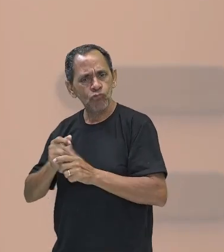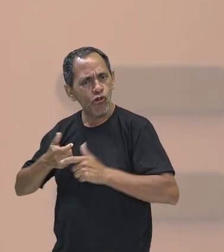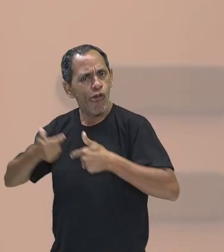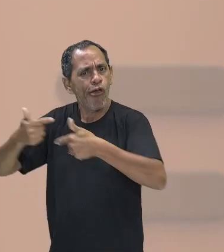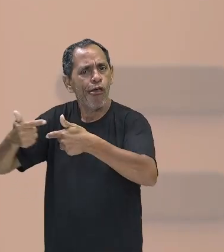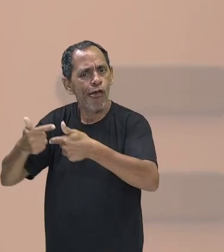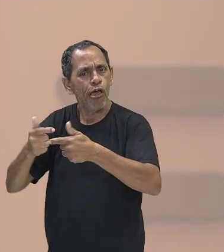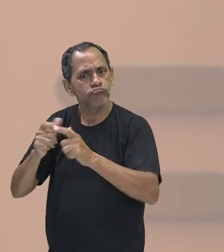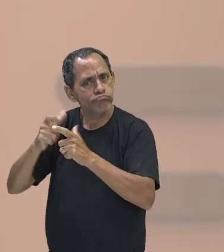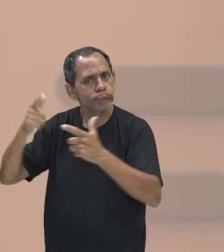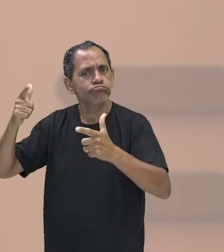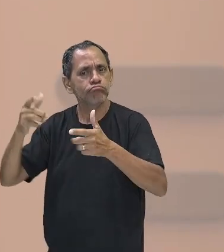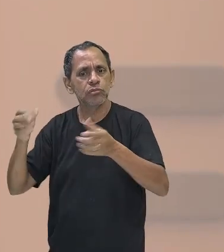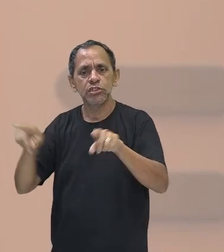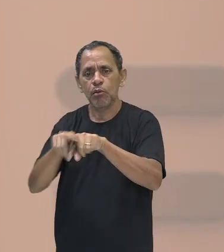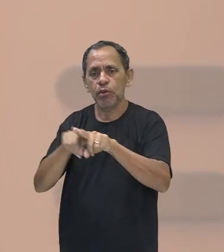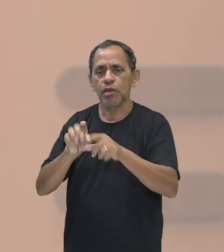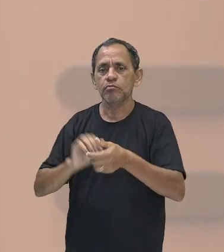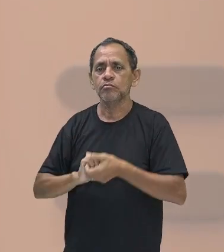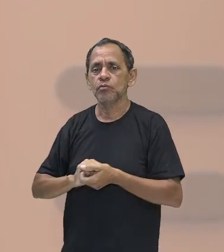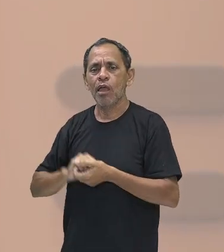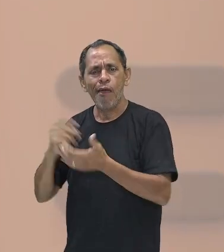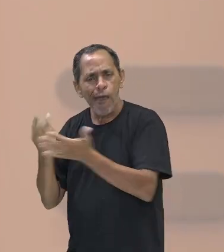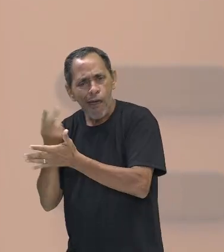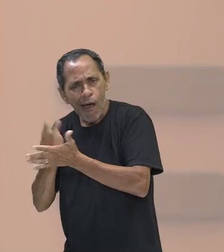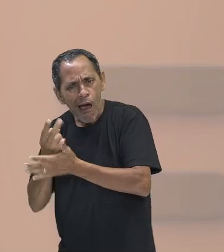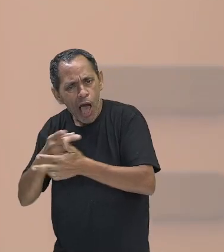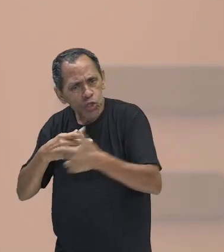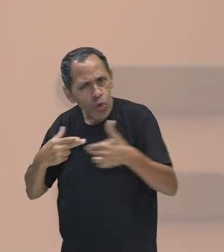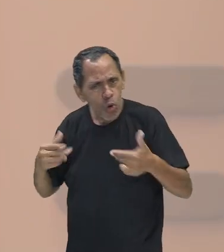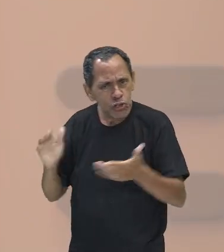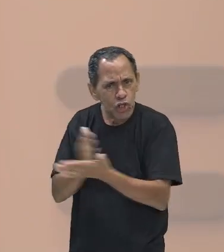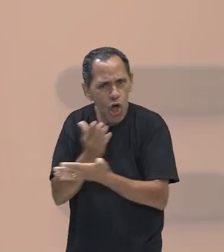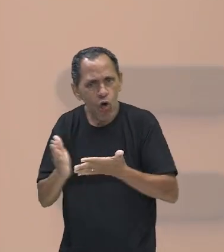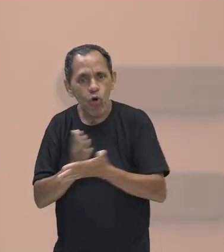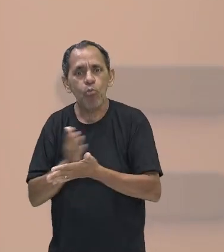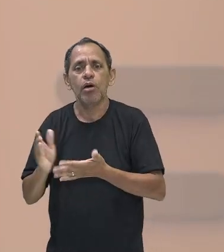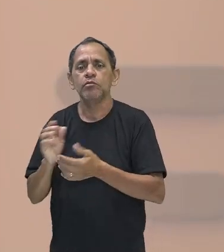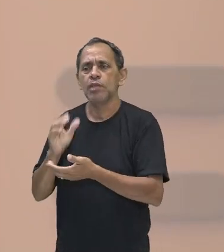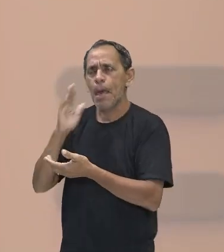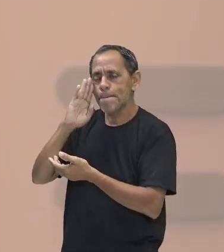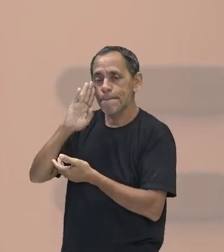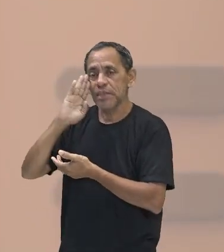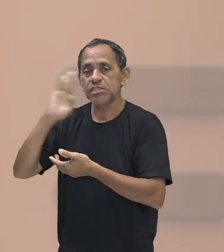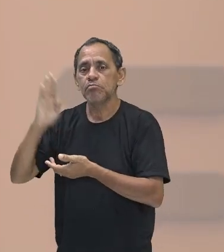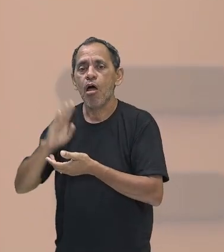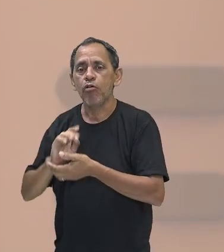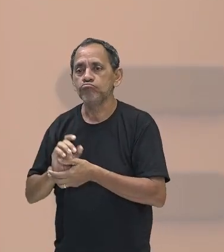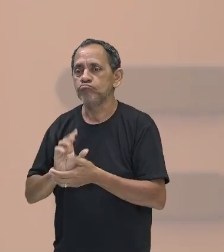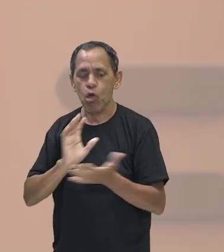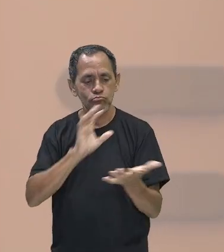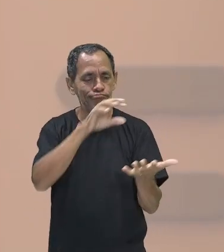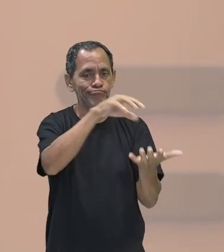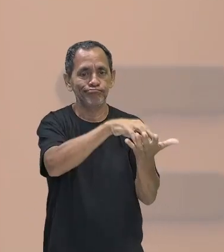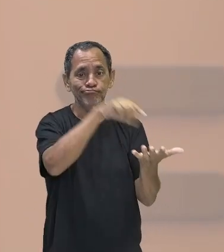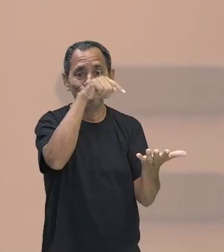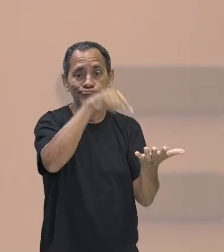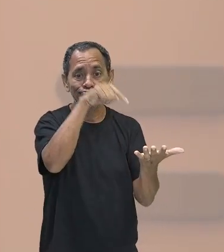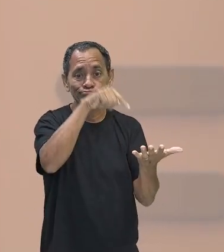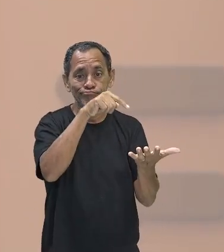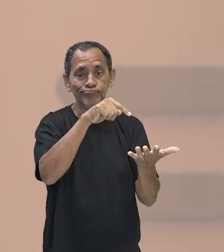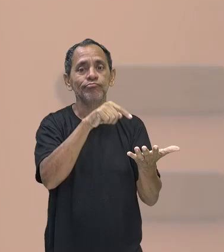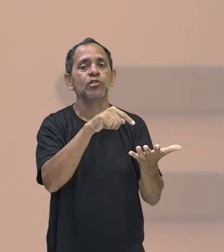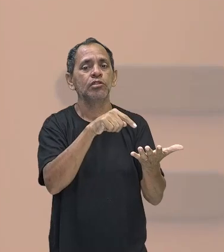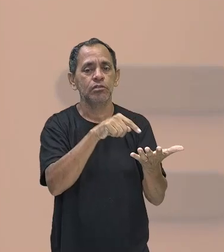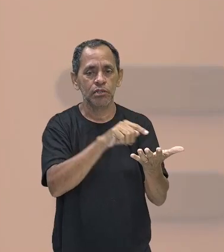coisa errada. Porque a principal cidade que vai ganhar e vai ser embelezada com esse dinheiro da Confederação de Delos